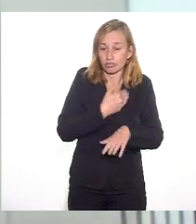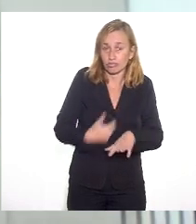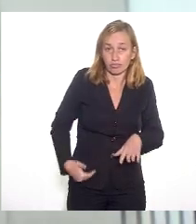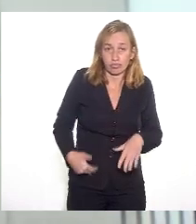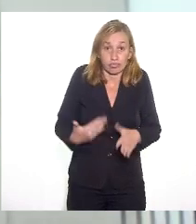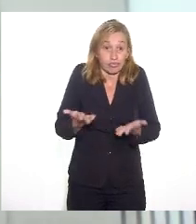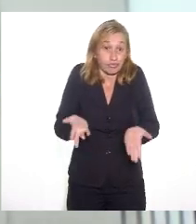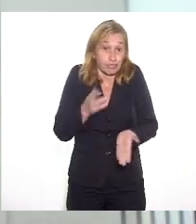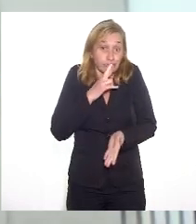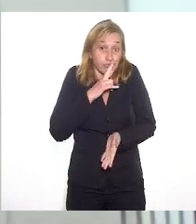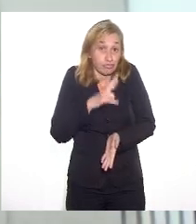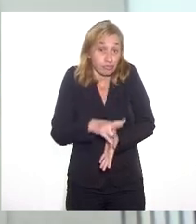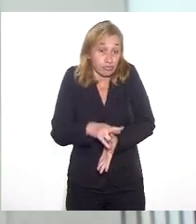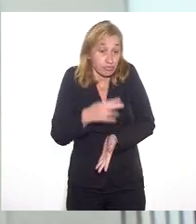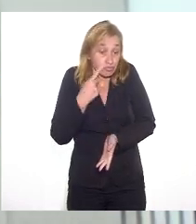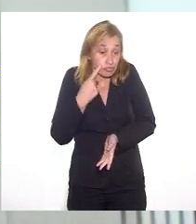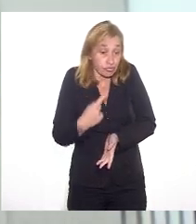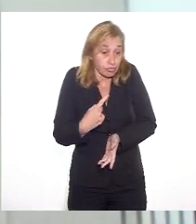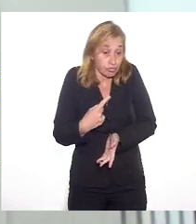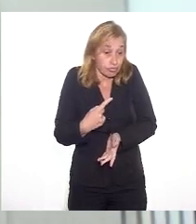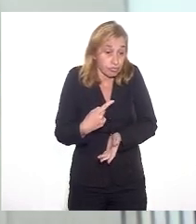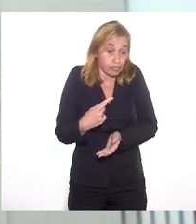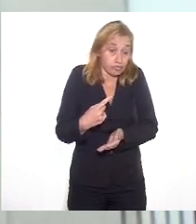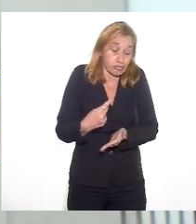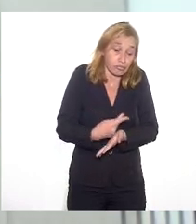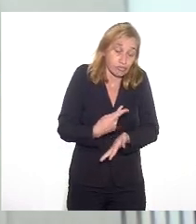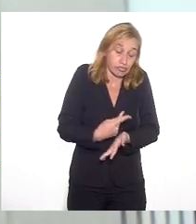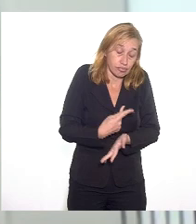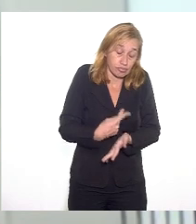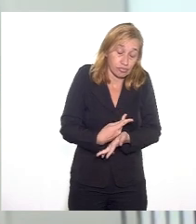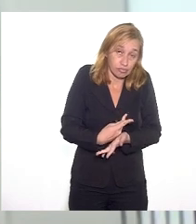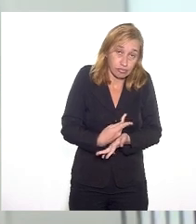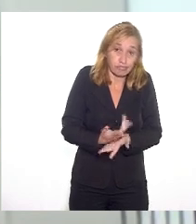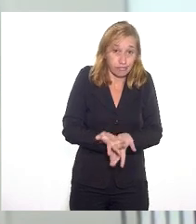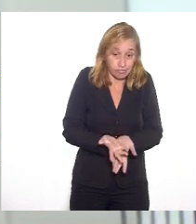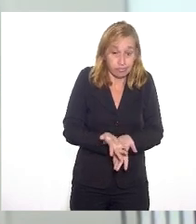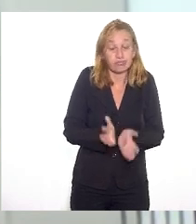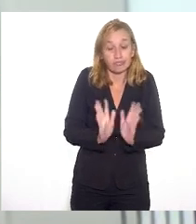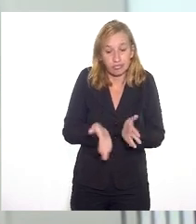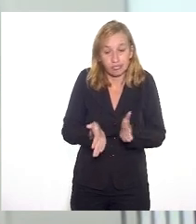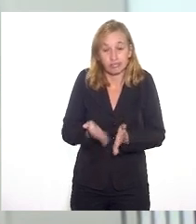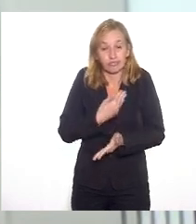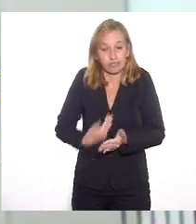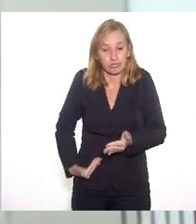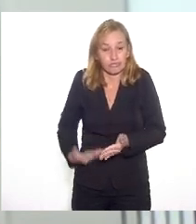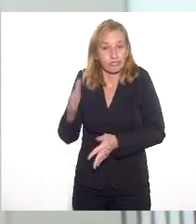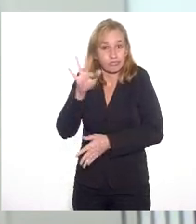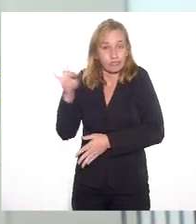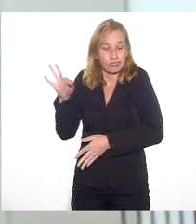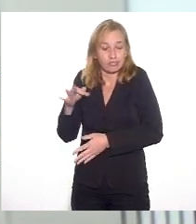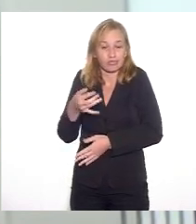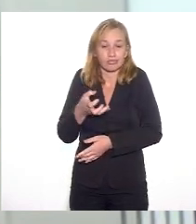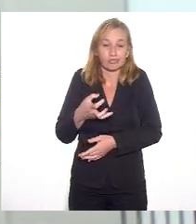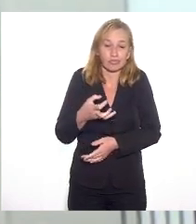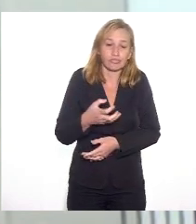que o resultado disso é que foram pagos vários valores irregulares. Agora o governo federal corre atrás de